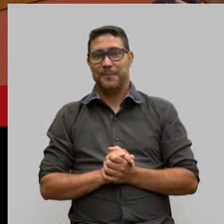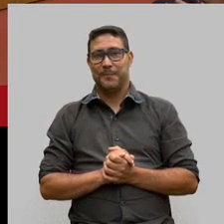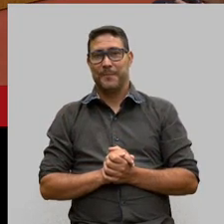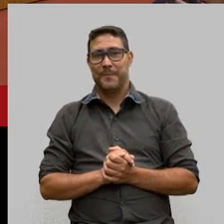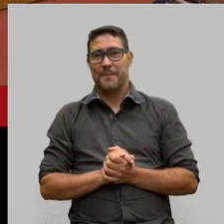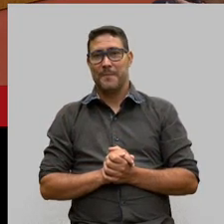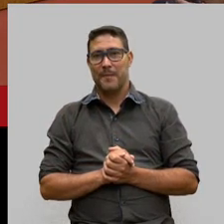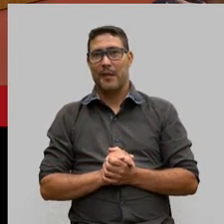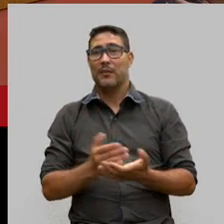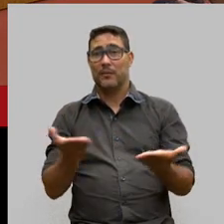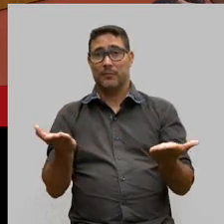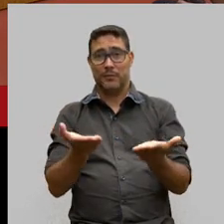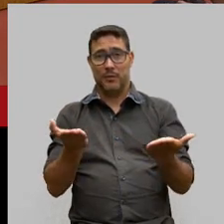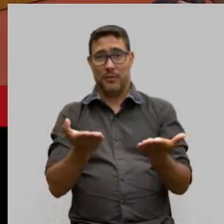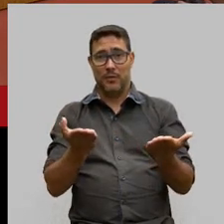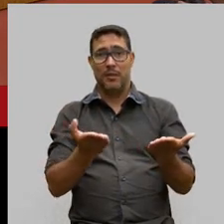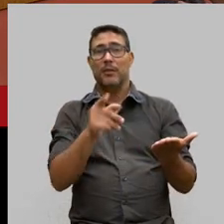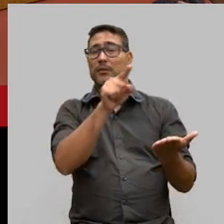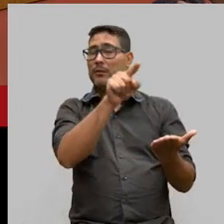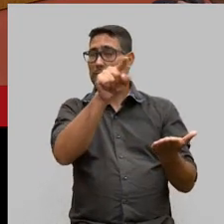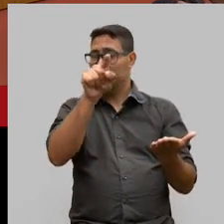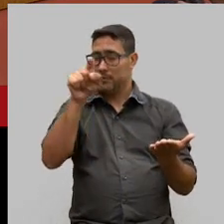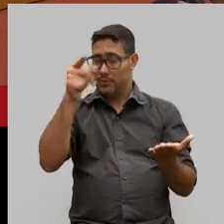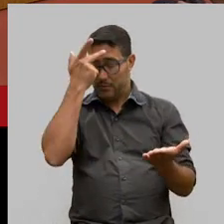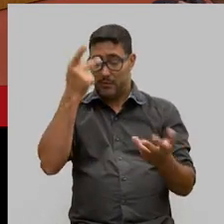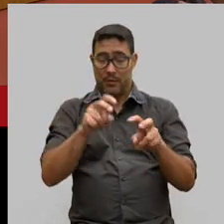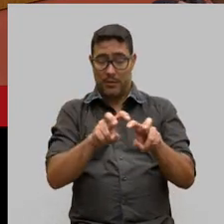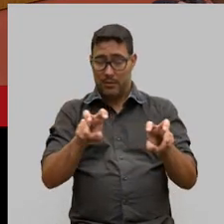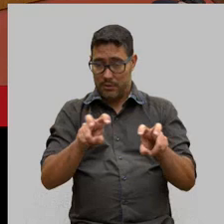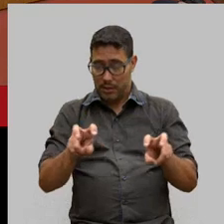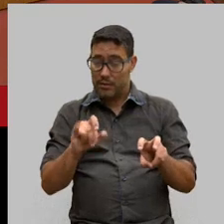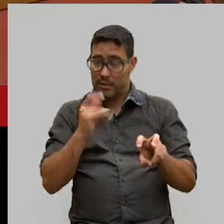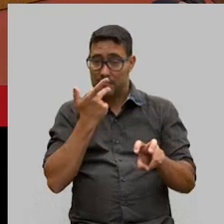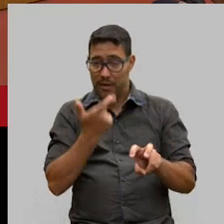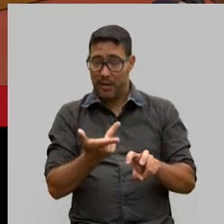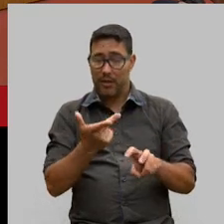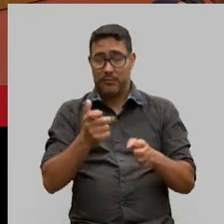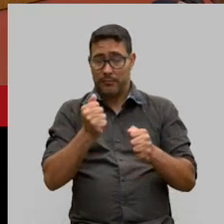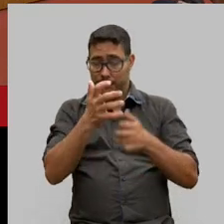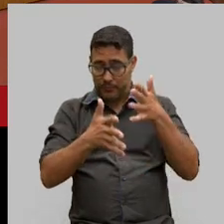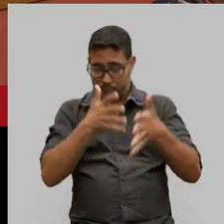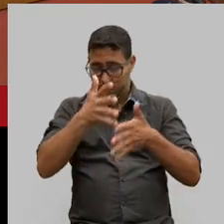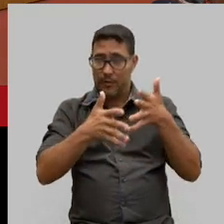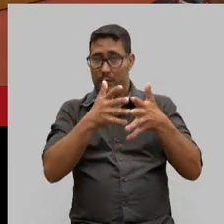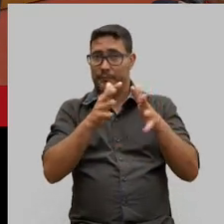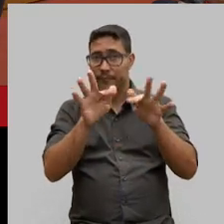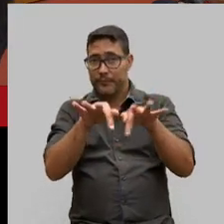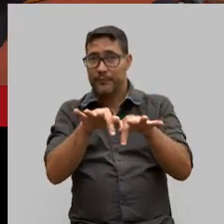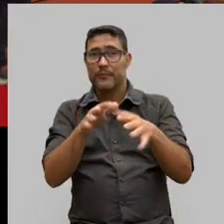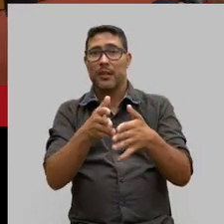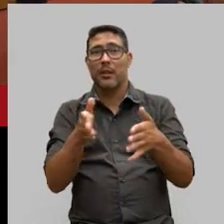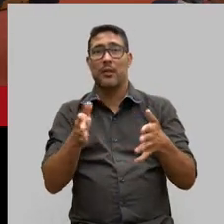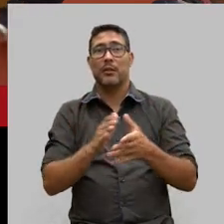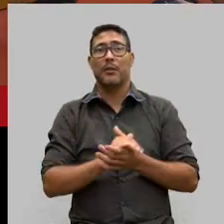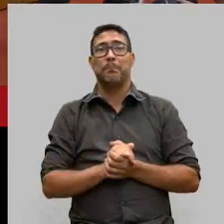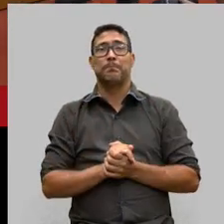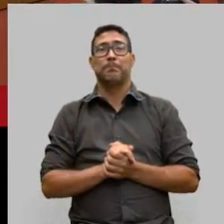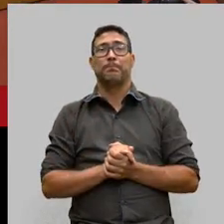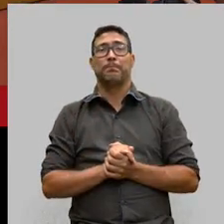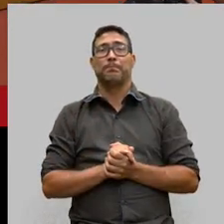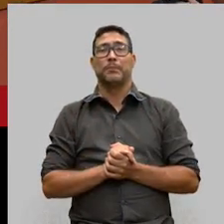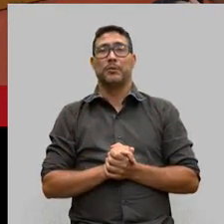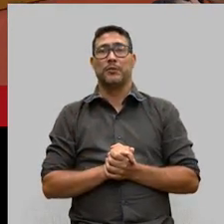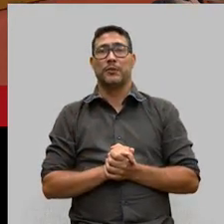componentes da mesa se desej fazer considerações finais Dr Dr Luiz Obrigado